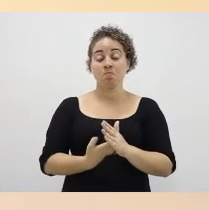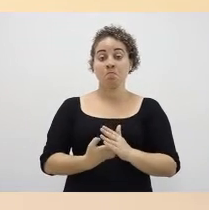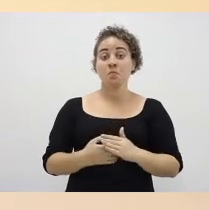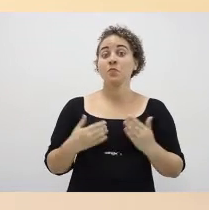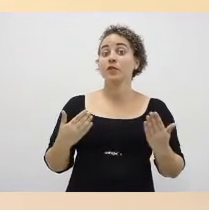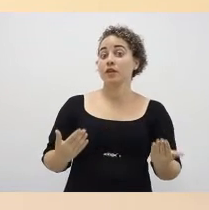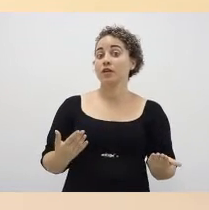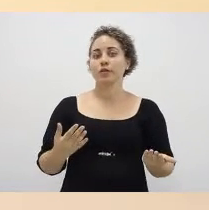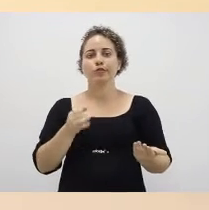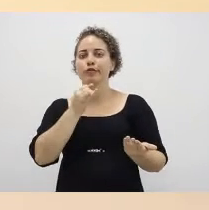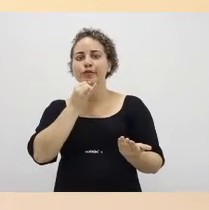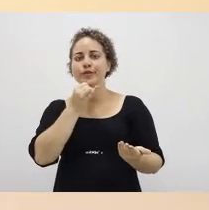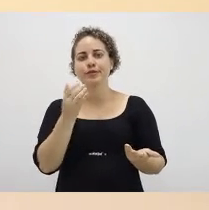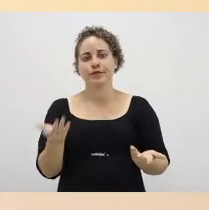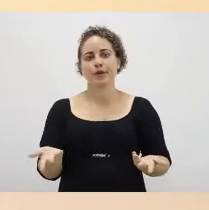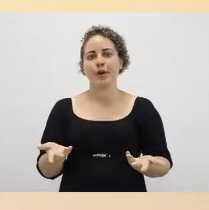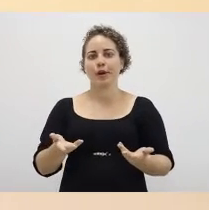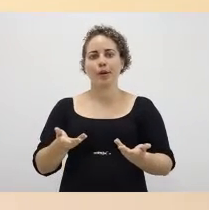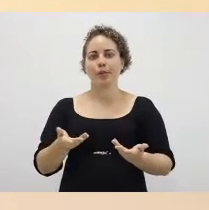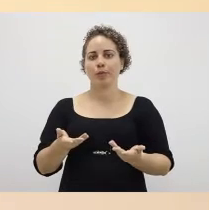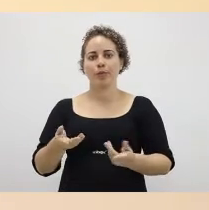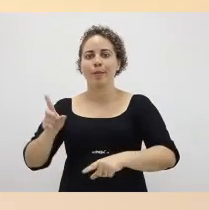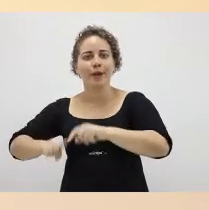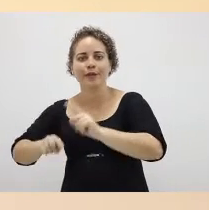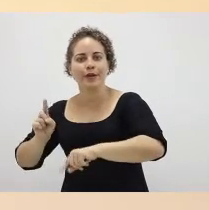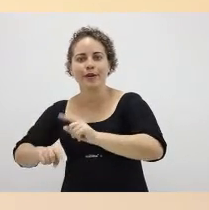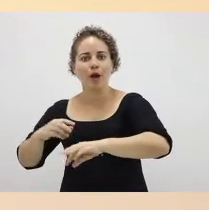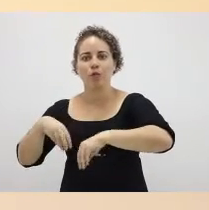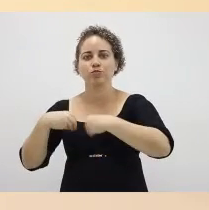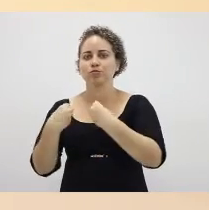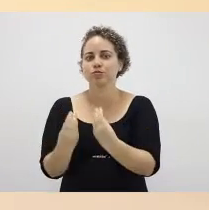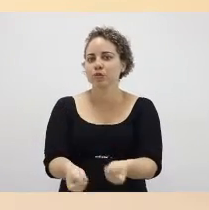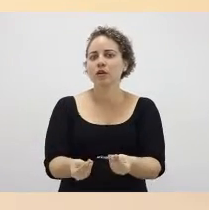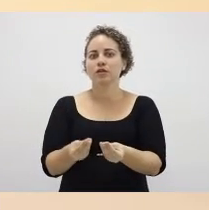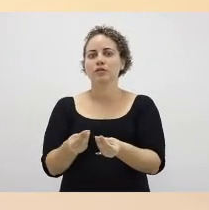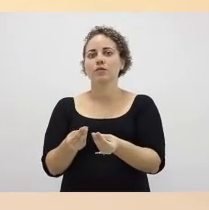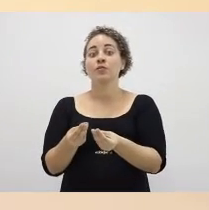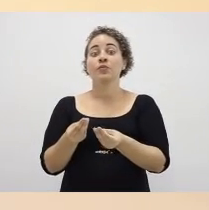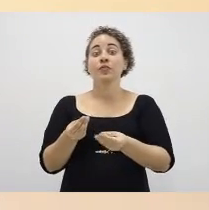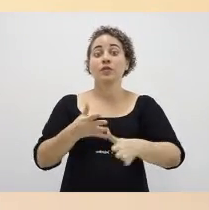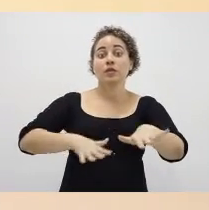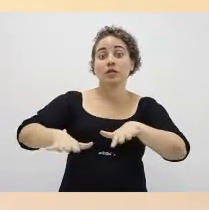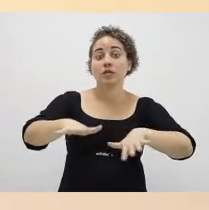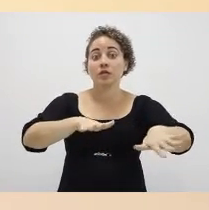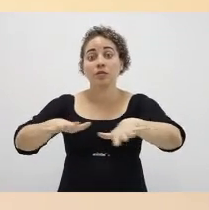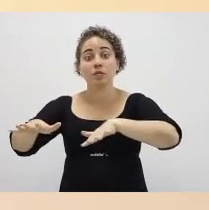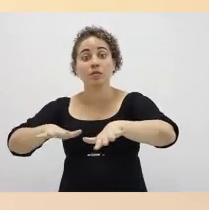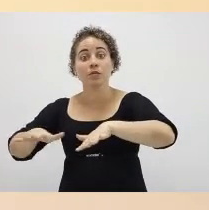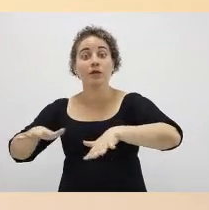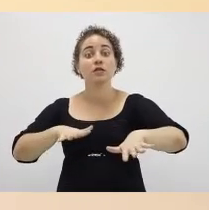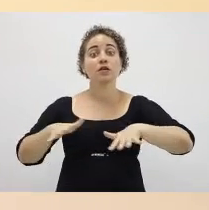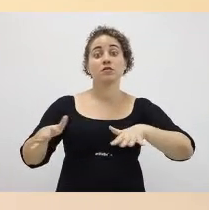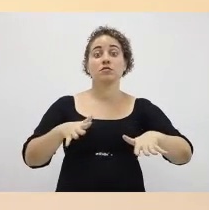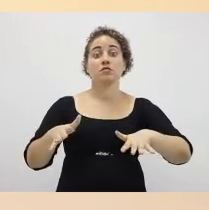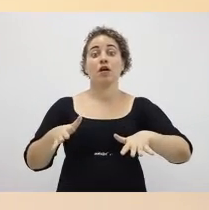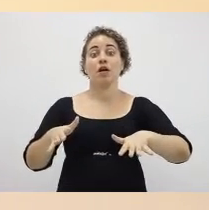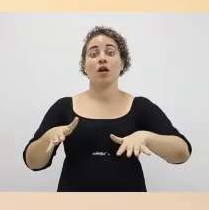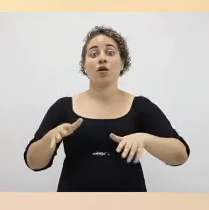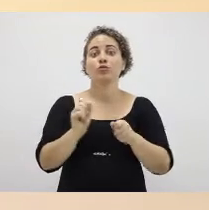a questão de entrega de matéria-prima, a questão da movimentação, transporte de produto